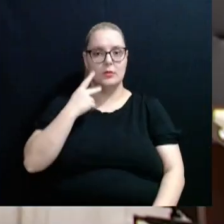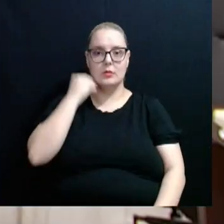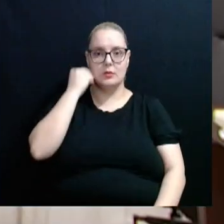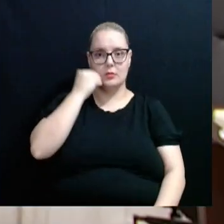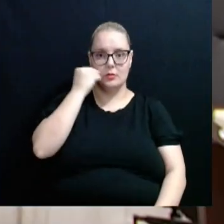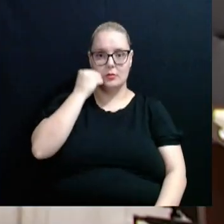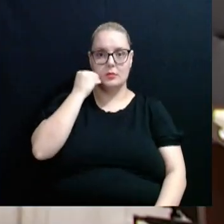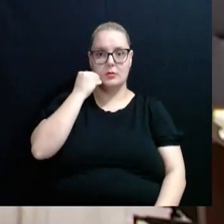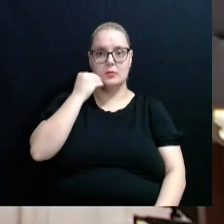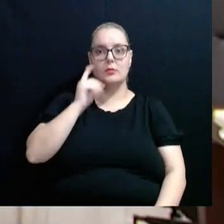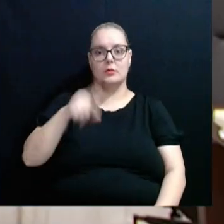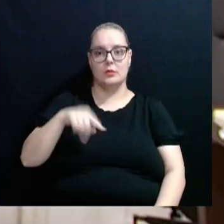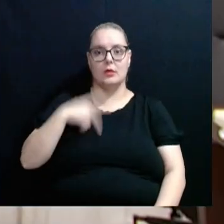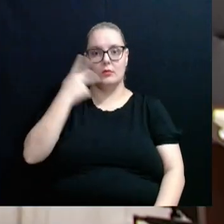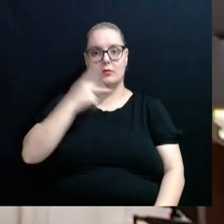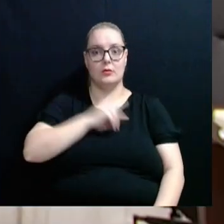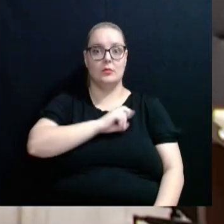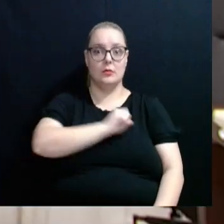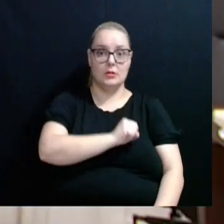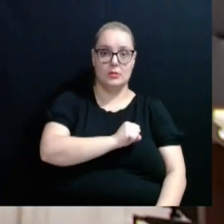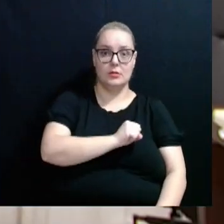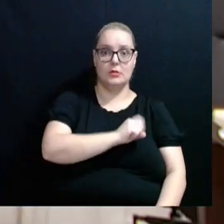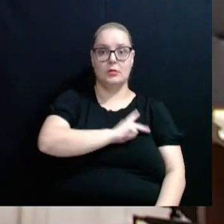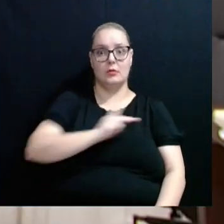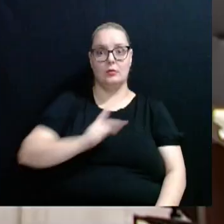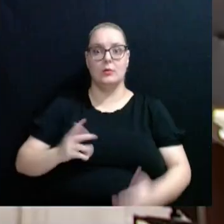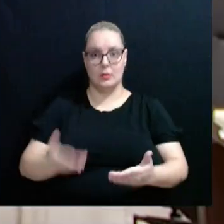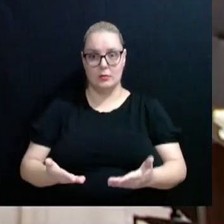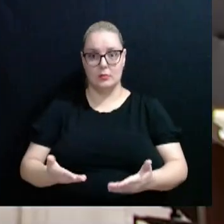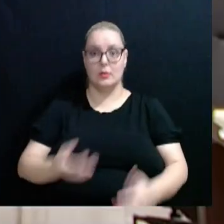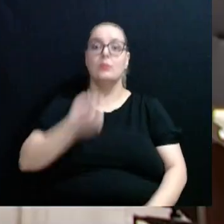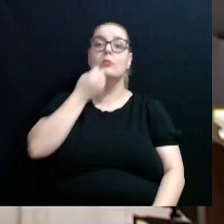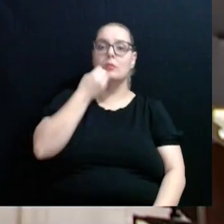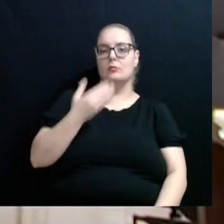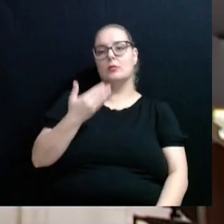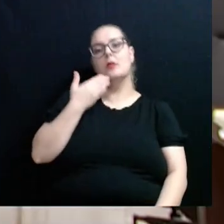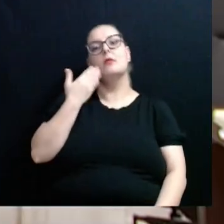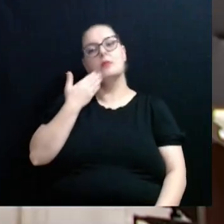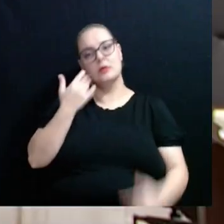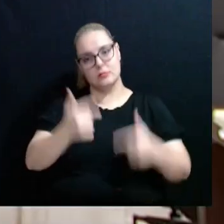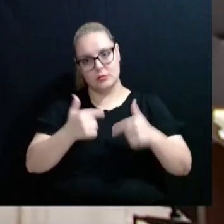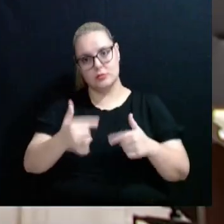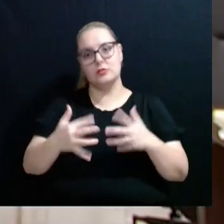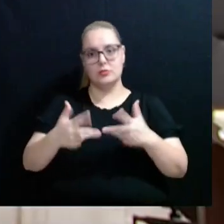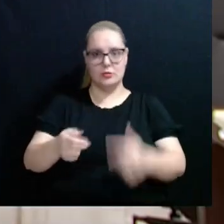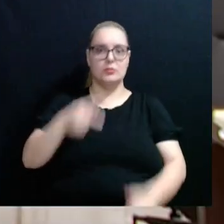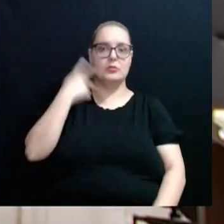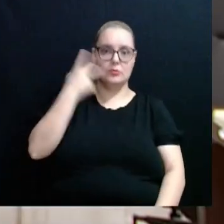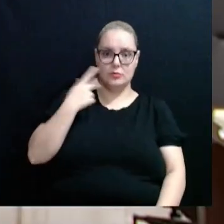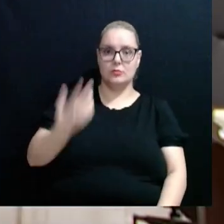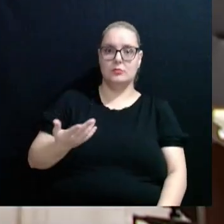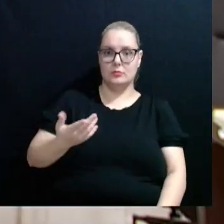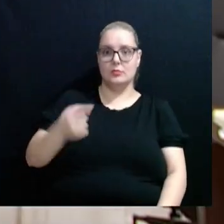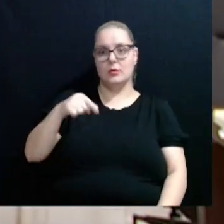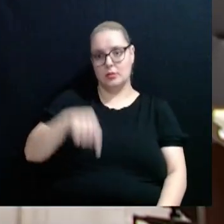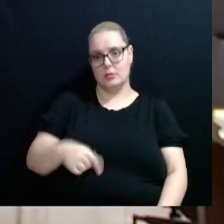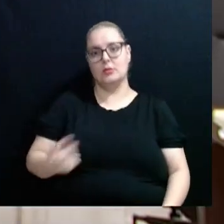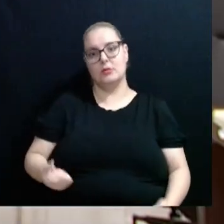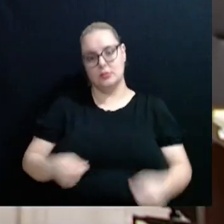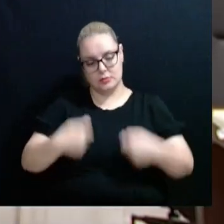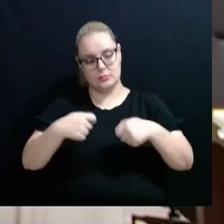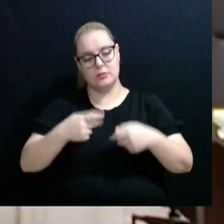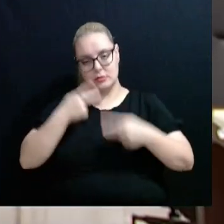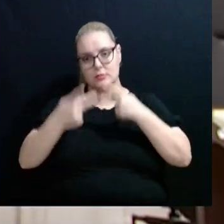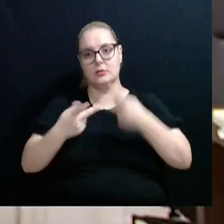Luiz Carlos Rossini, e quando o presidente é bom, ele facilita o trabalho de todos os vereadores, e isso eu não posso deixar de destacar. Mas